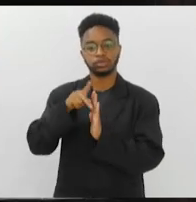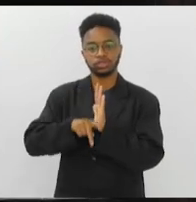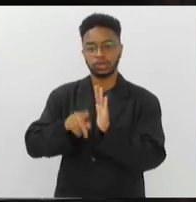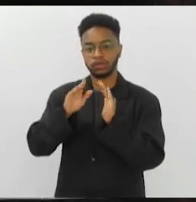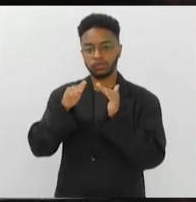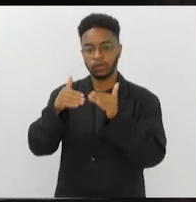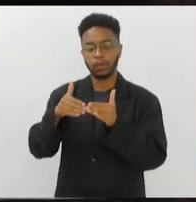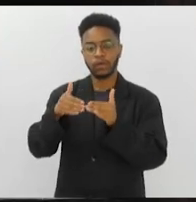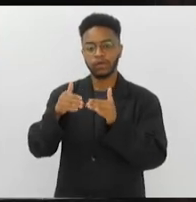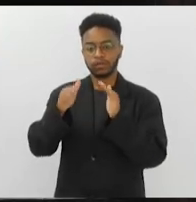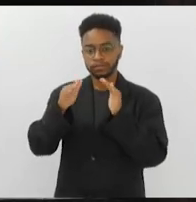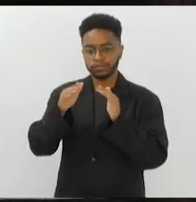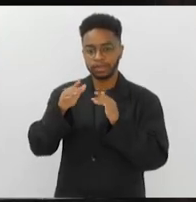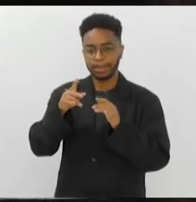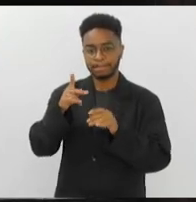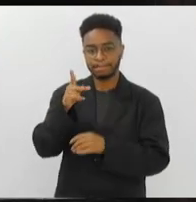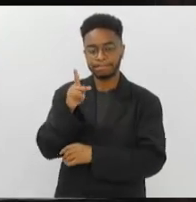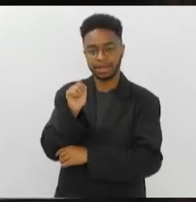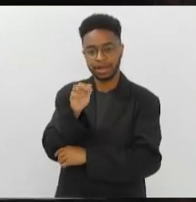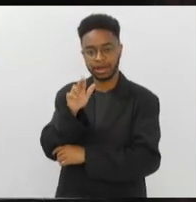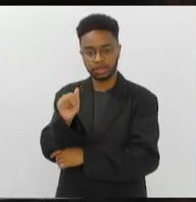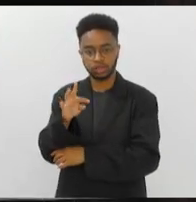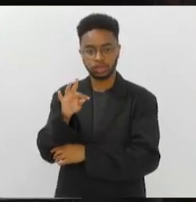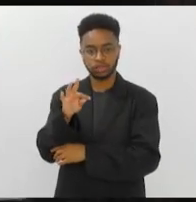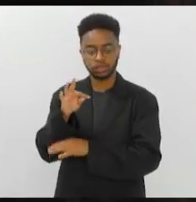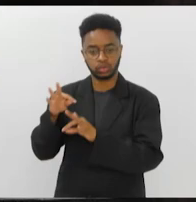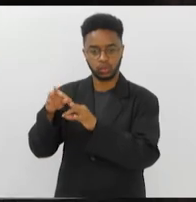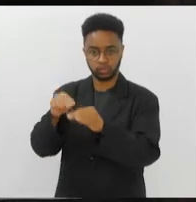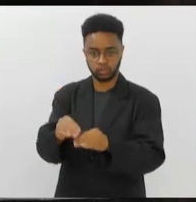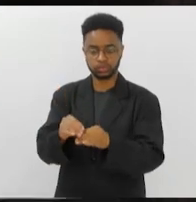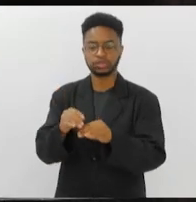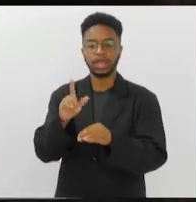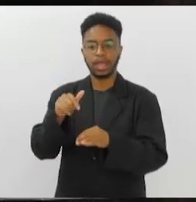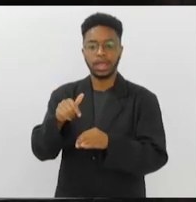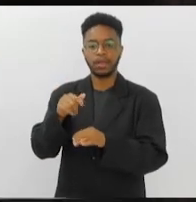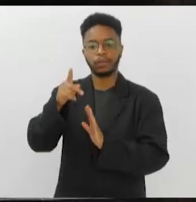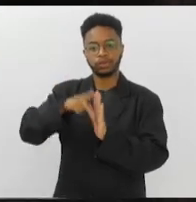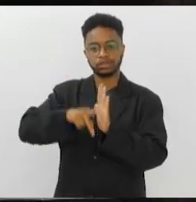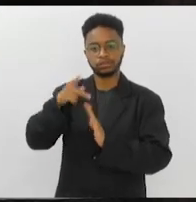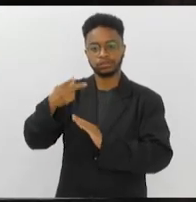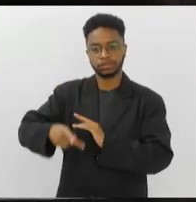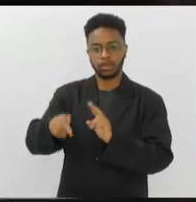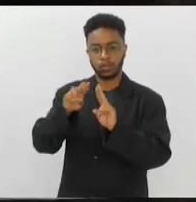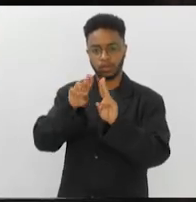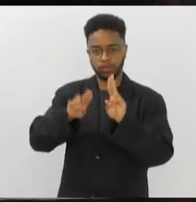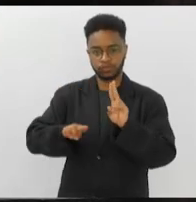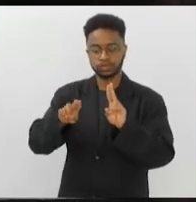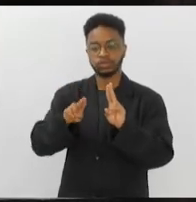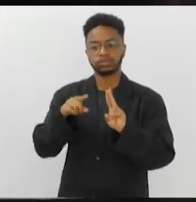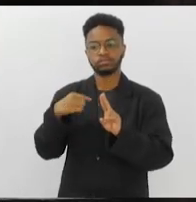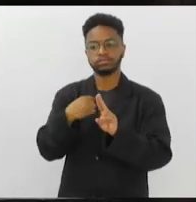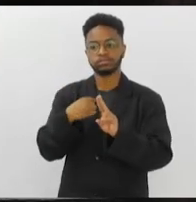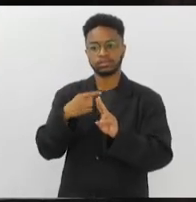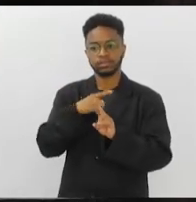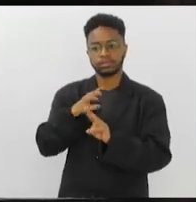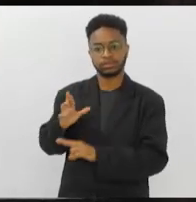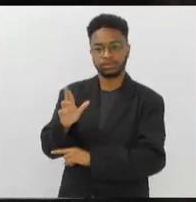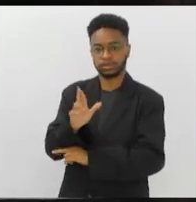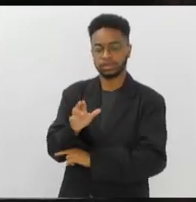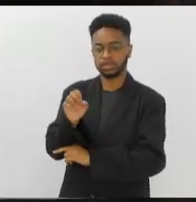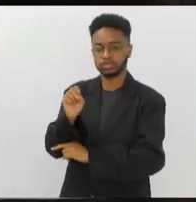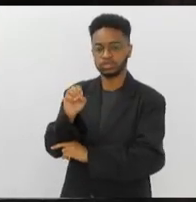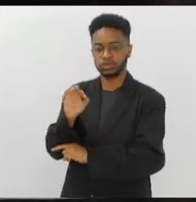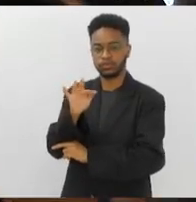e extensão da UFRJ. Essa é a Minerva que queremos, está ali, a UFRJ, representada pela Sofia